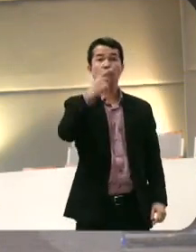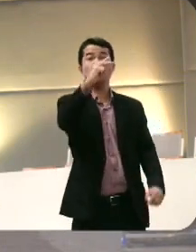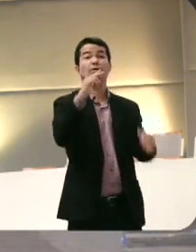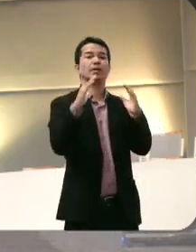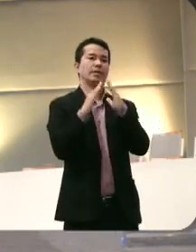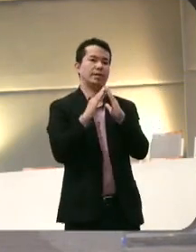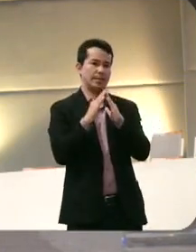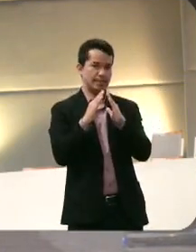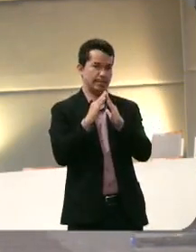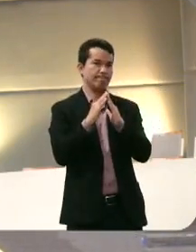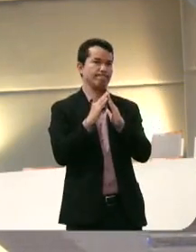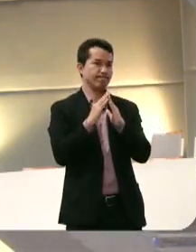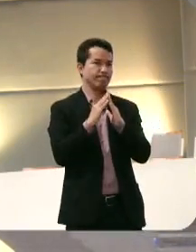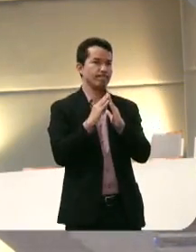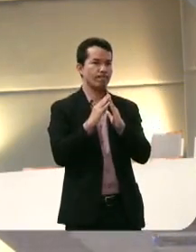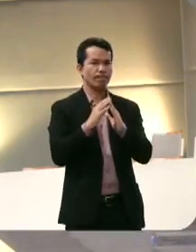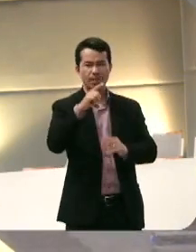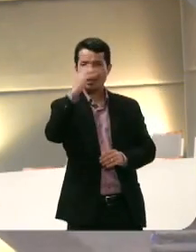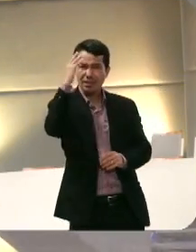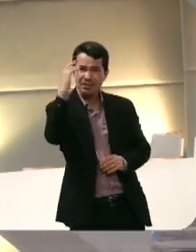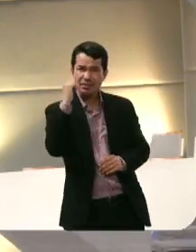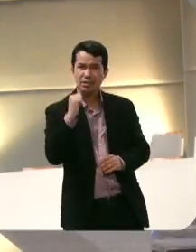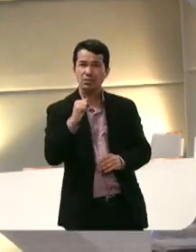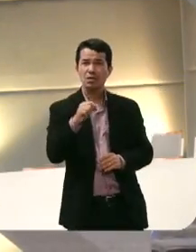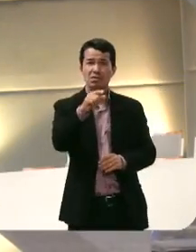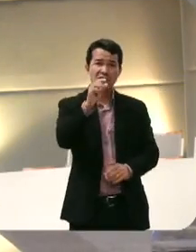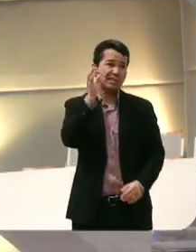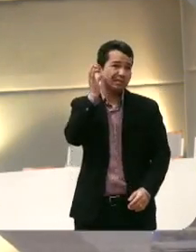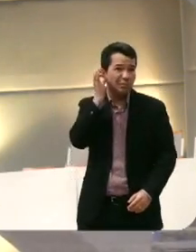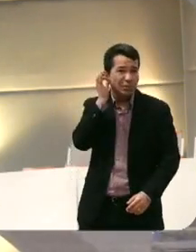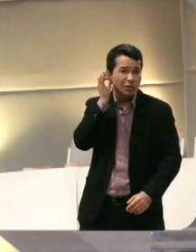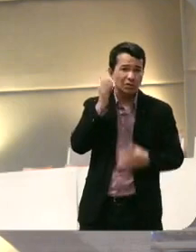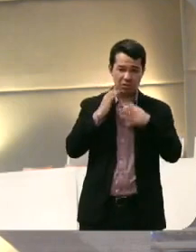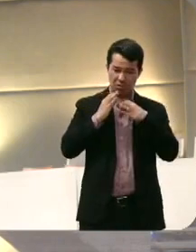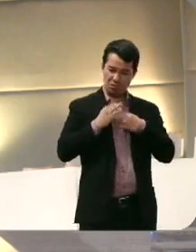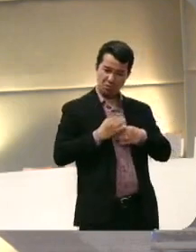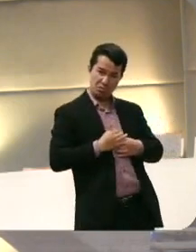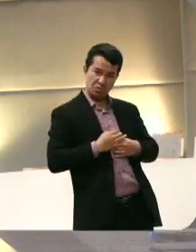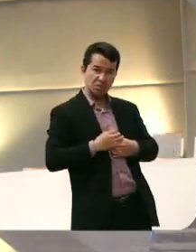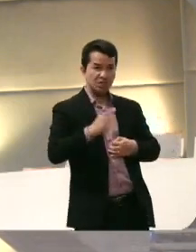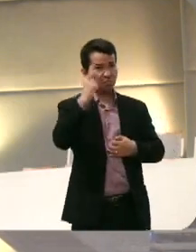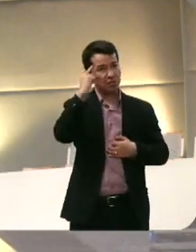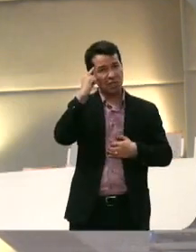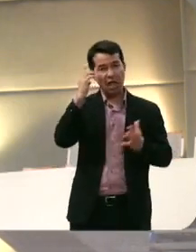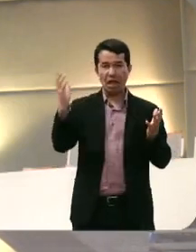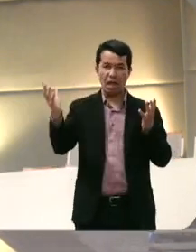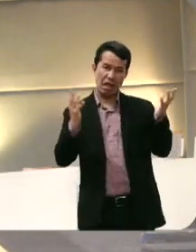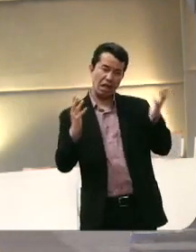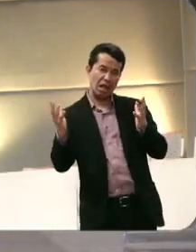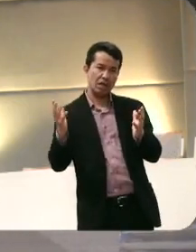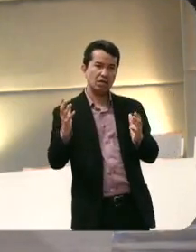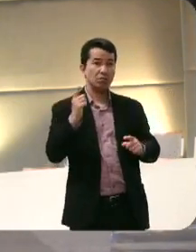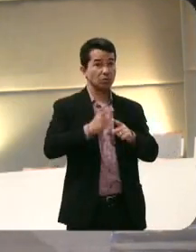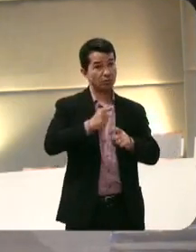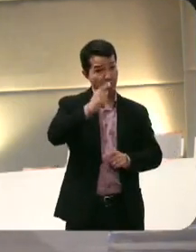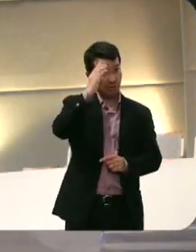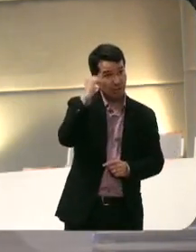está preso com brincos e braceletes, achando que aquilo tem valor, os tesouros do